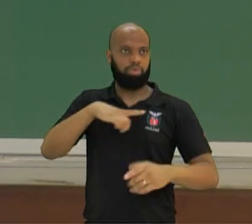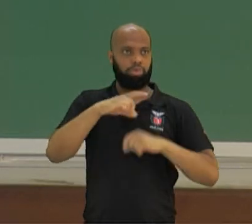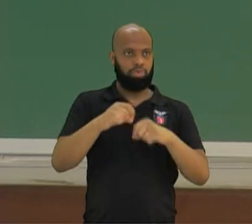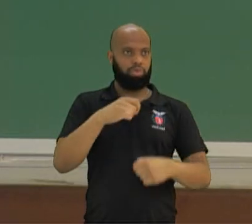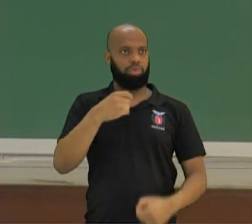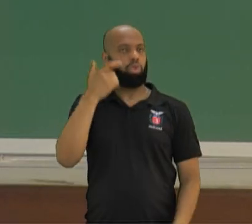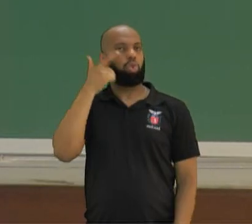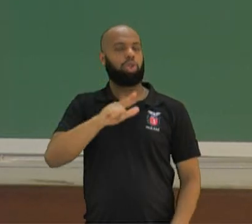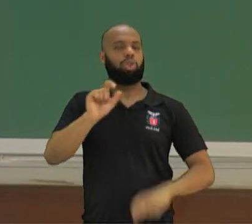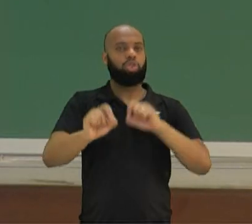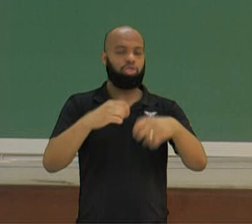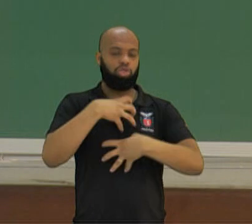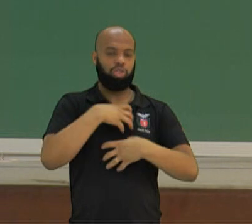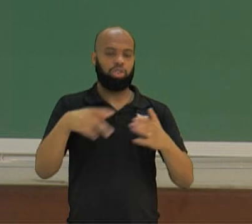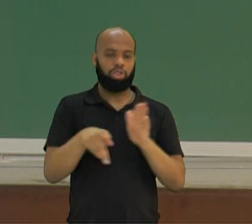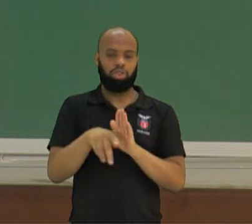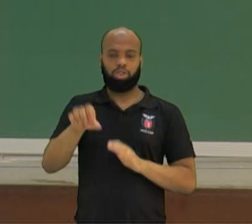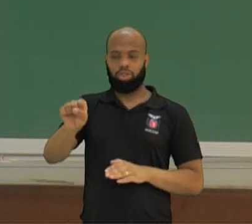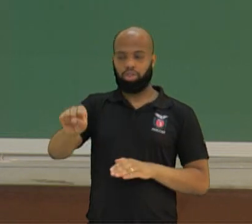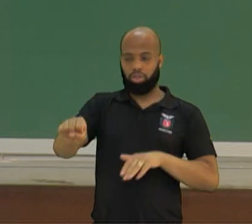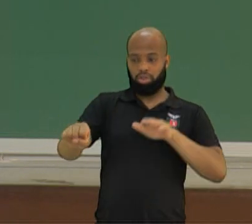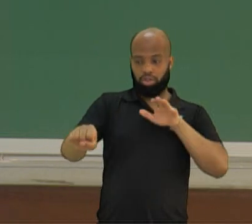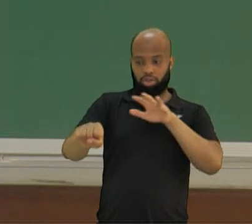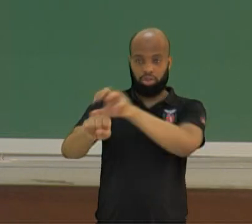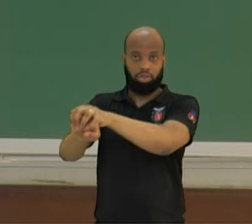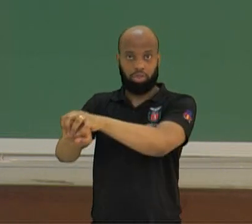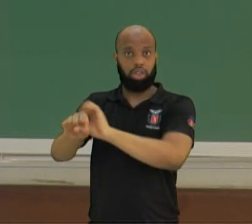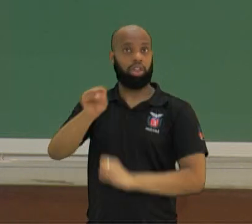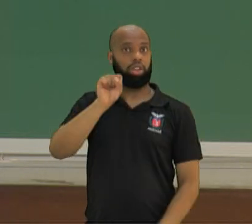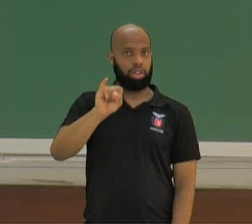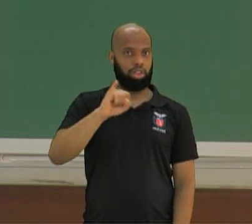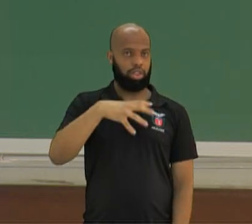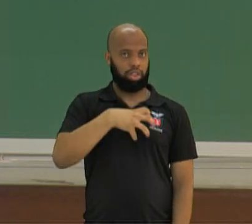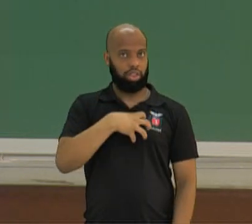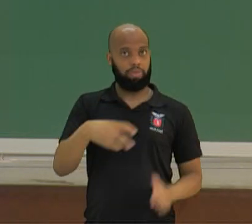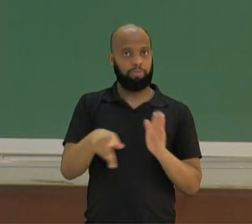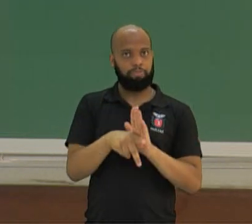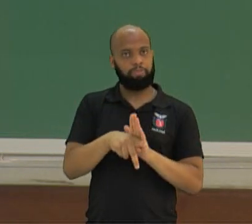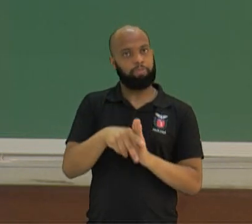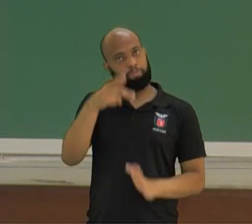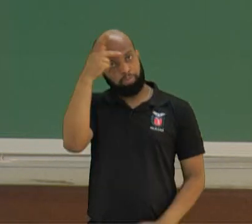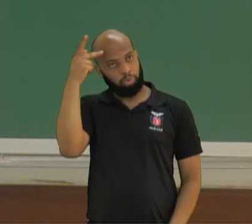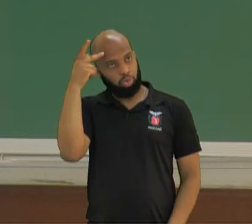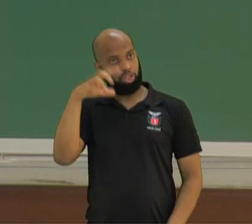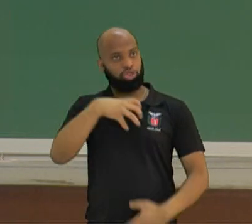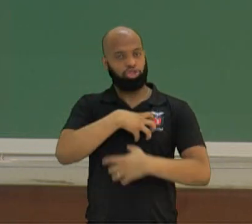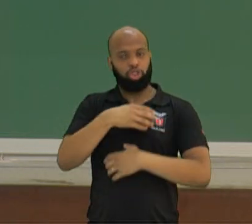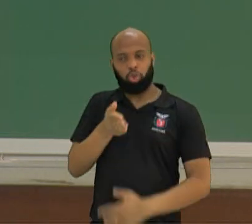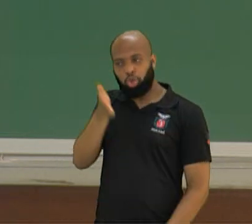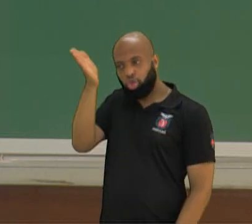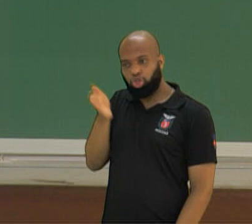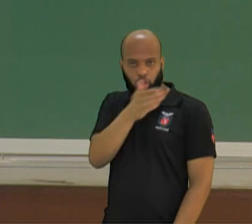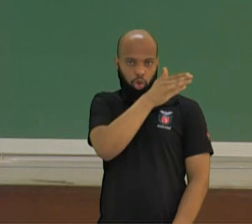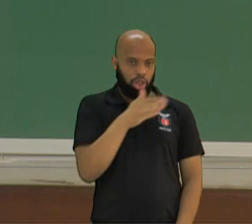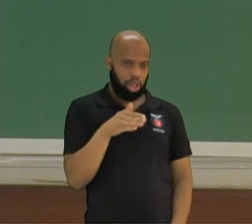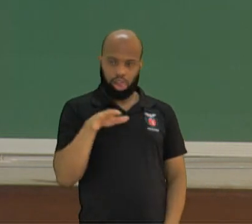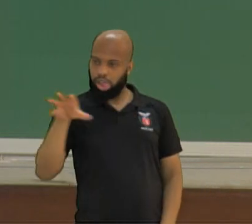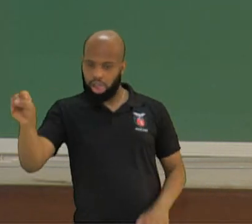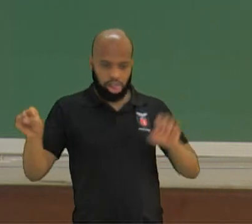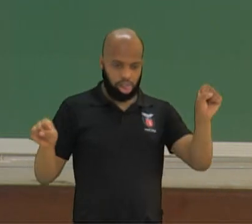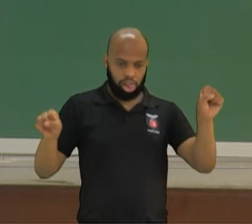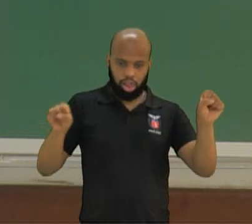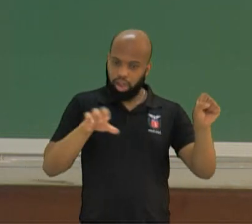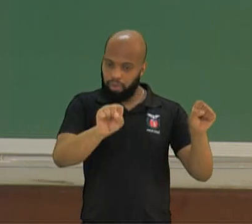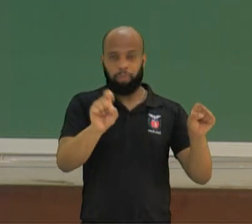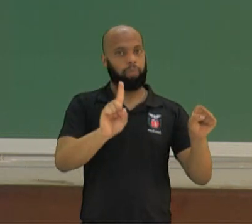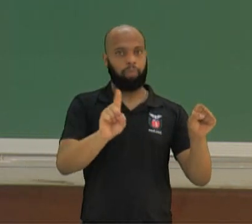a capacidade de capturar uma peça caso essa peça do seu adversário esteja em uma dessas diagonais,